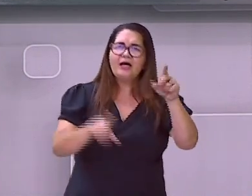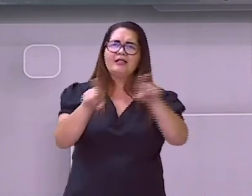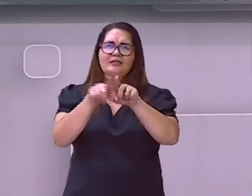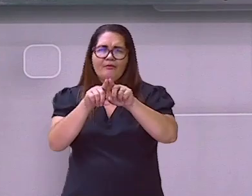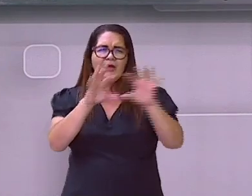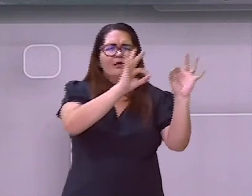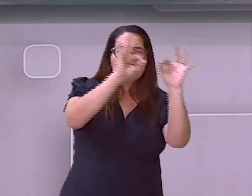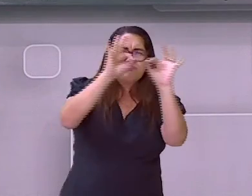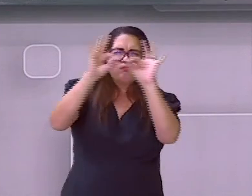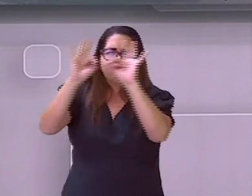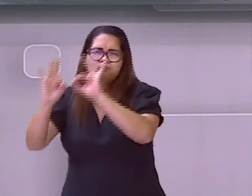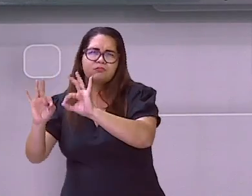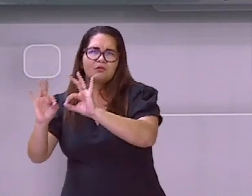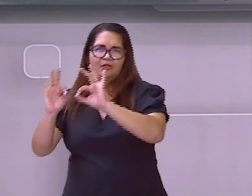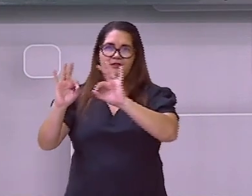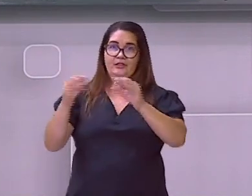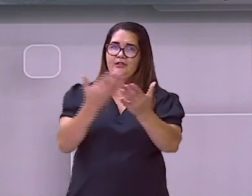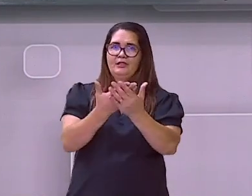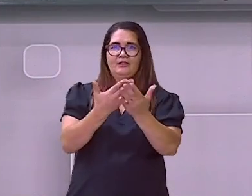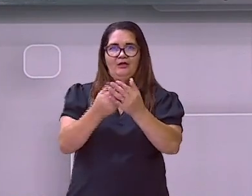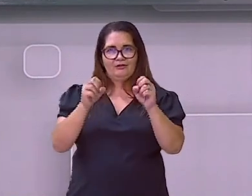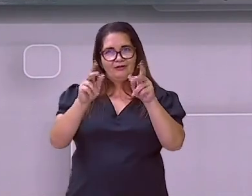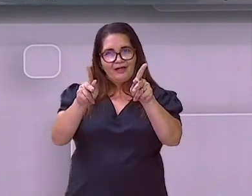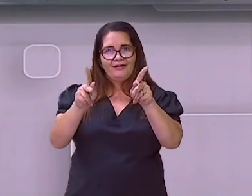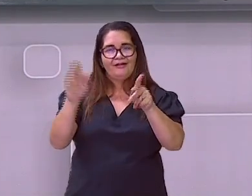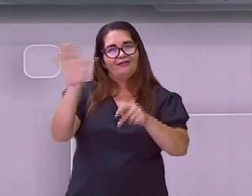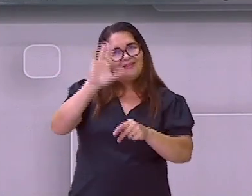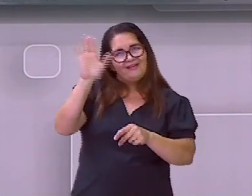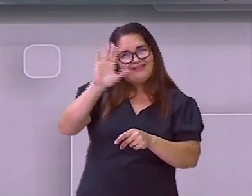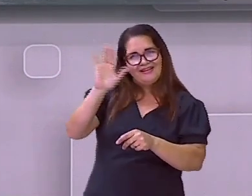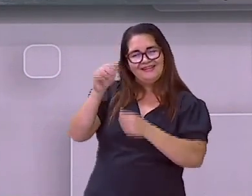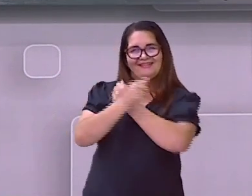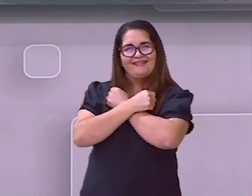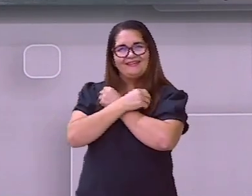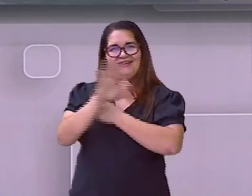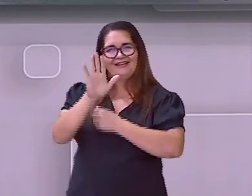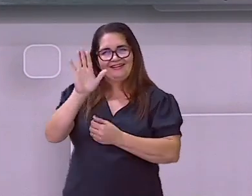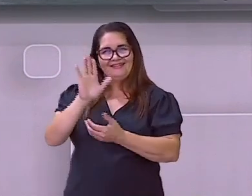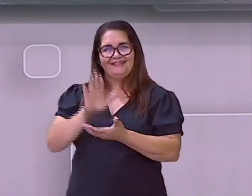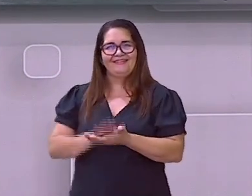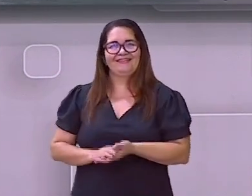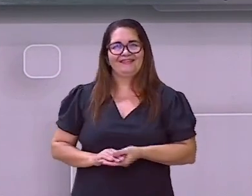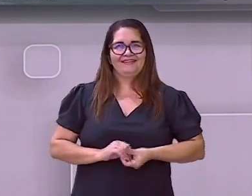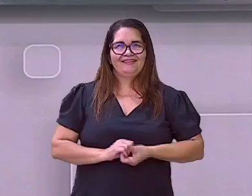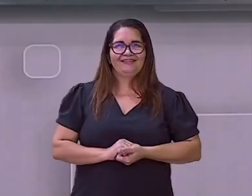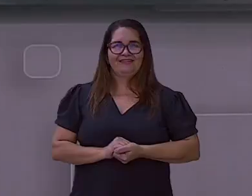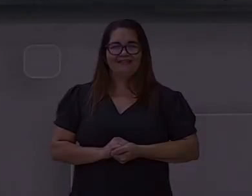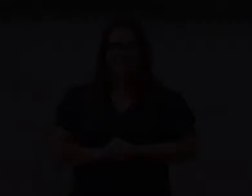vídeos, tranquilo? SMED-GV. Tchau, tchau, até a próxima.